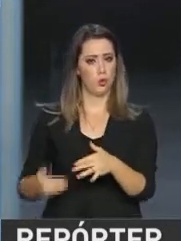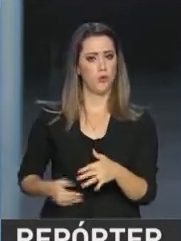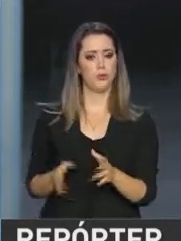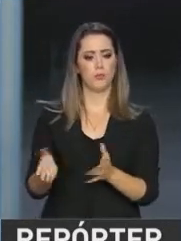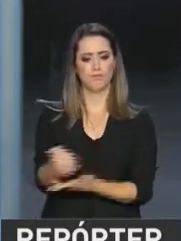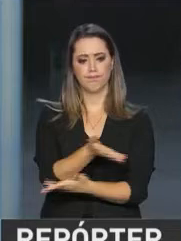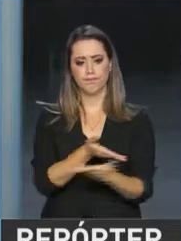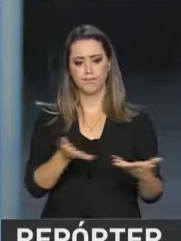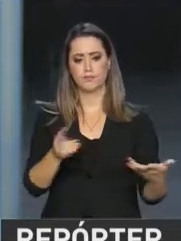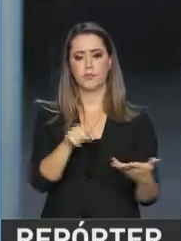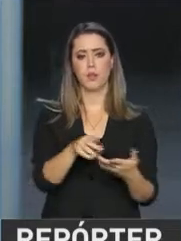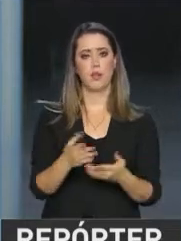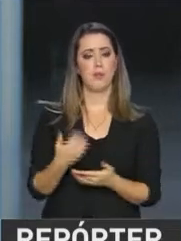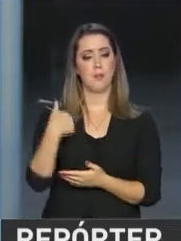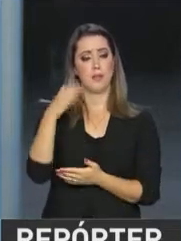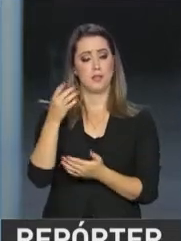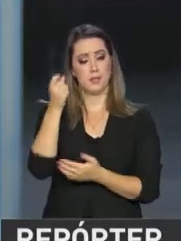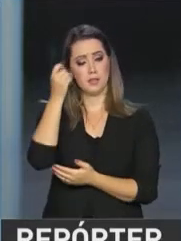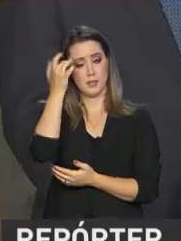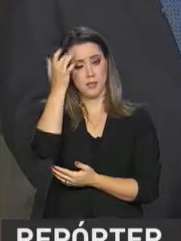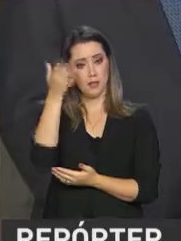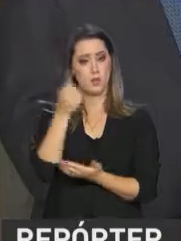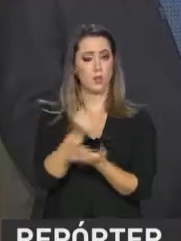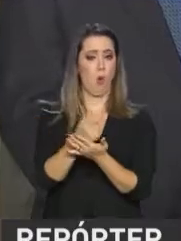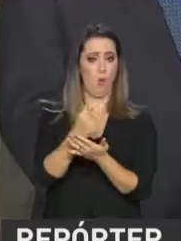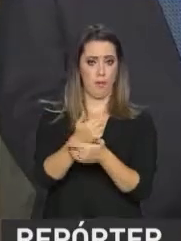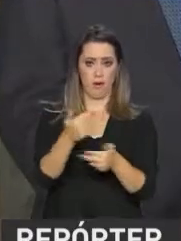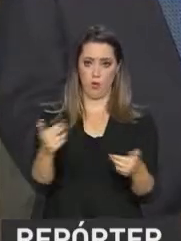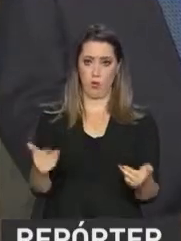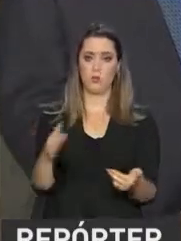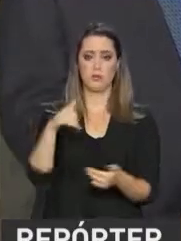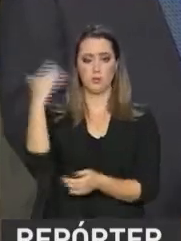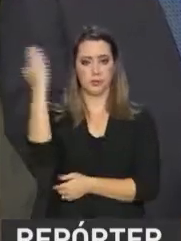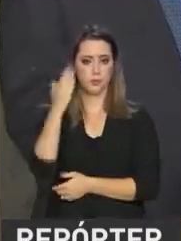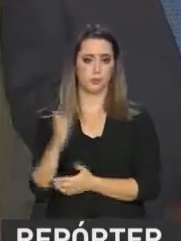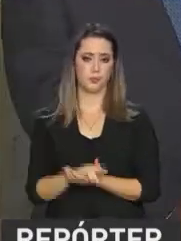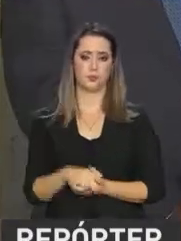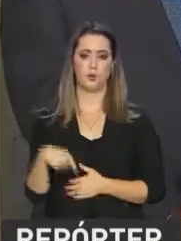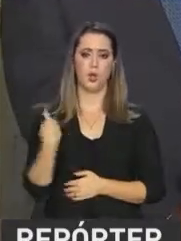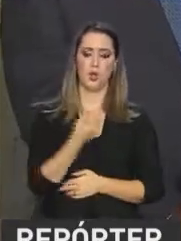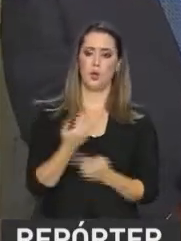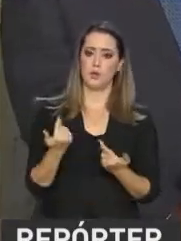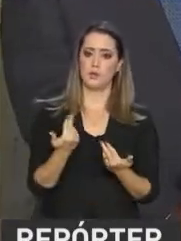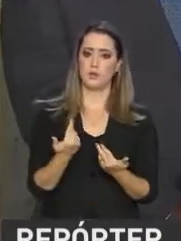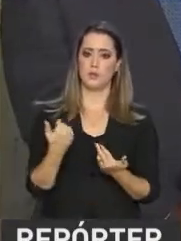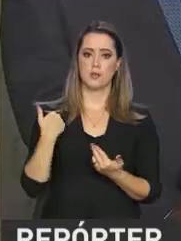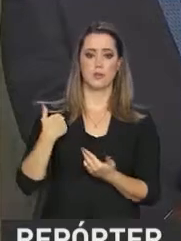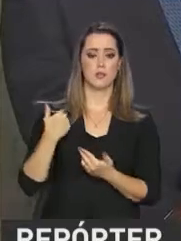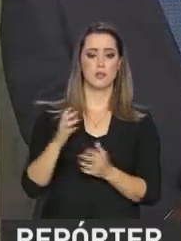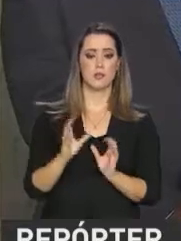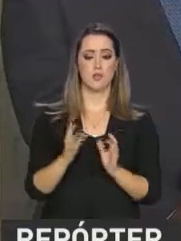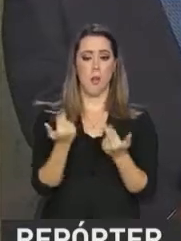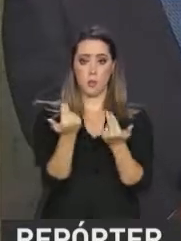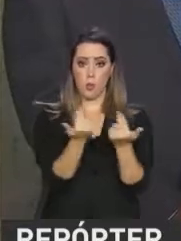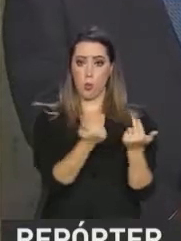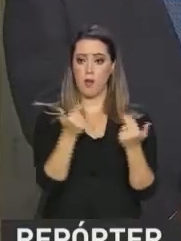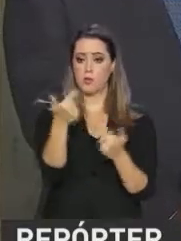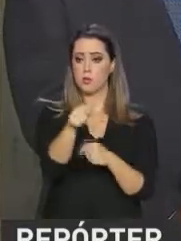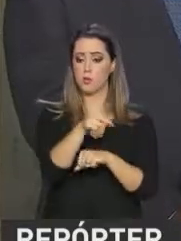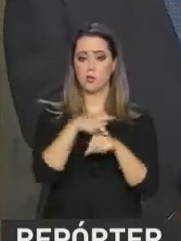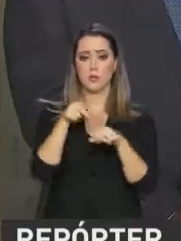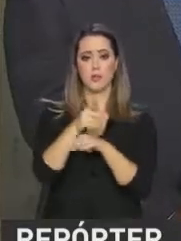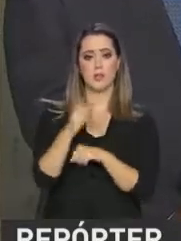de bens e insumos para pesquisa a gente compete internacionalmente com os países que têm muito mais facilidade os trâmites